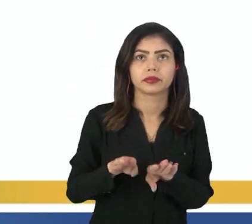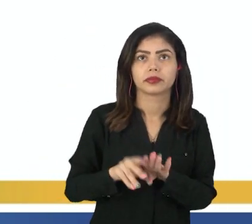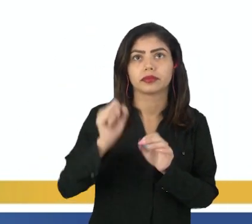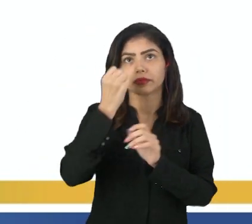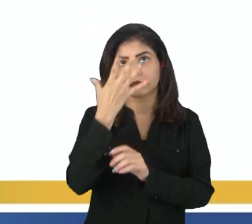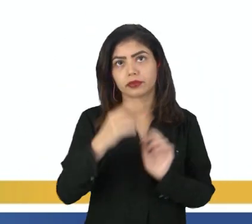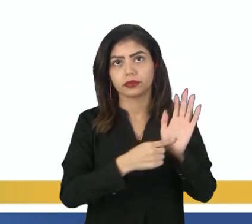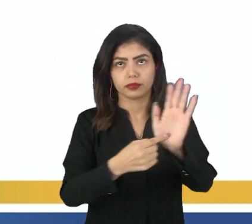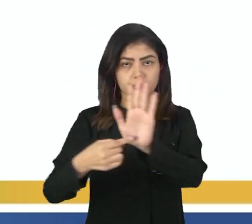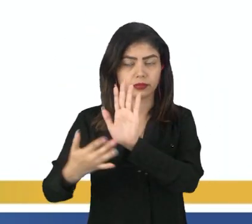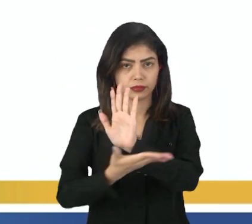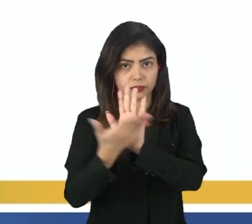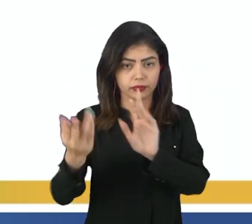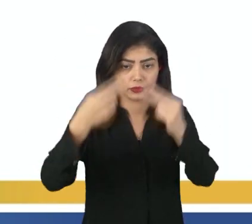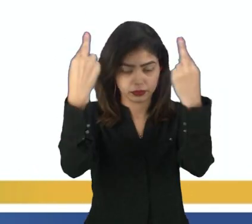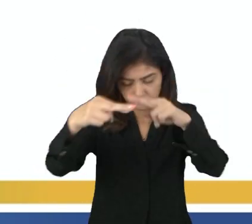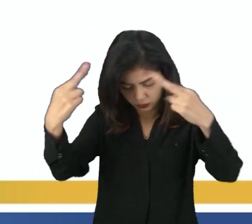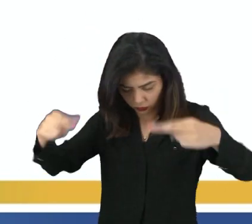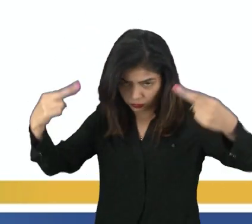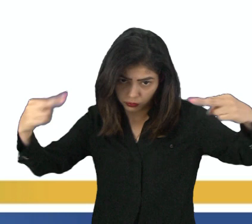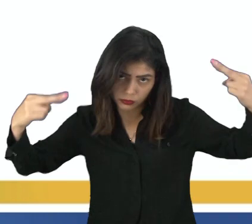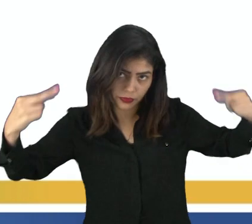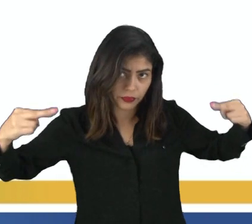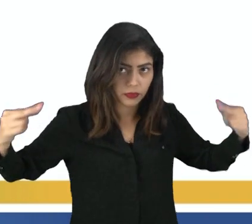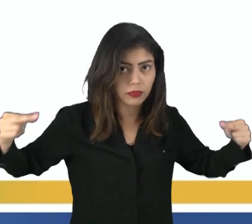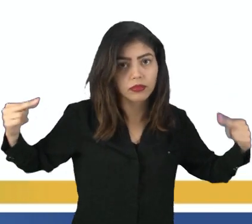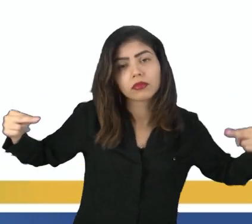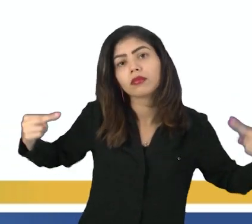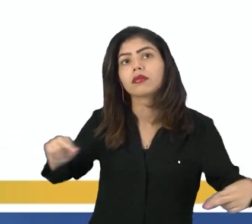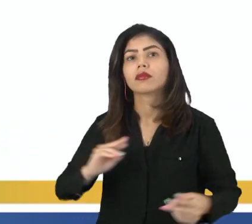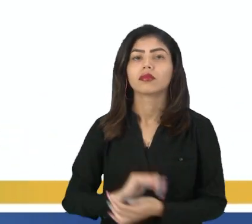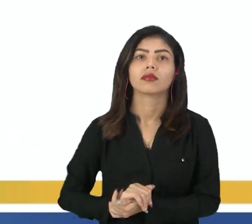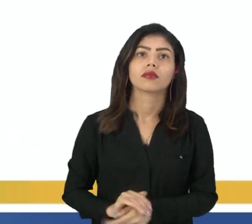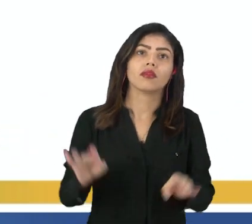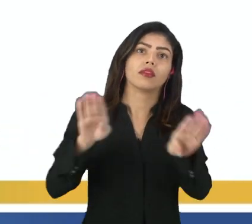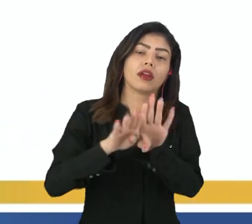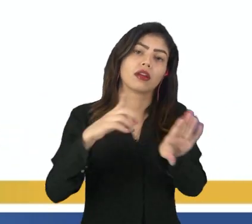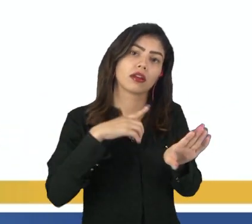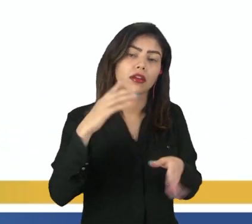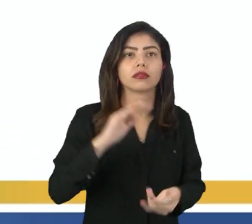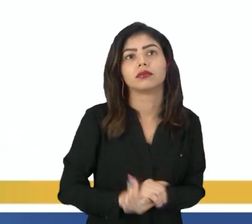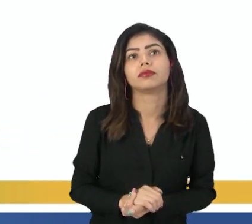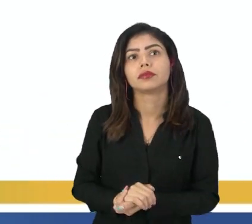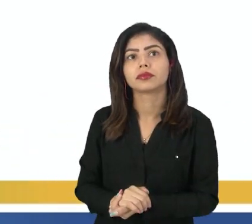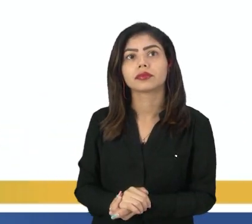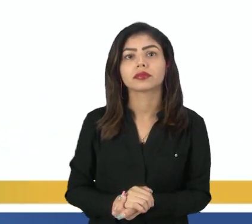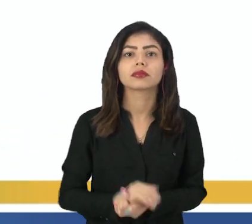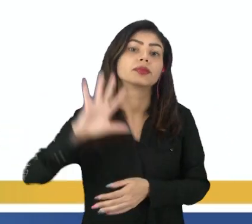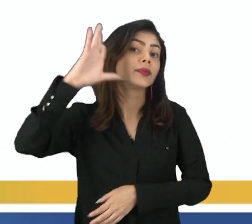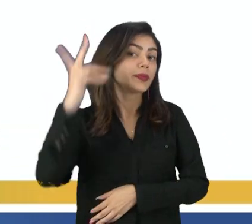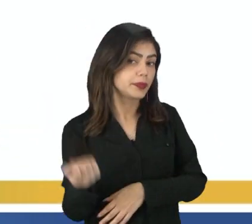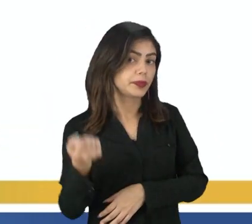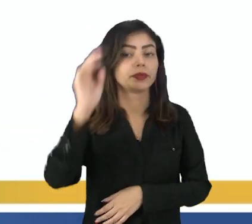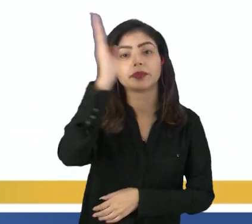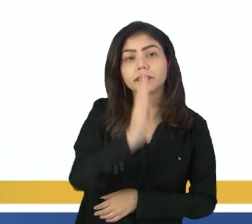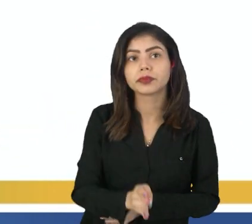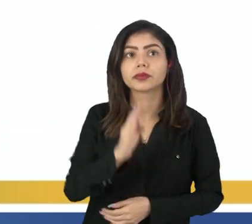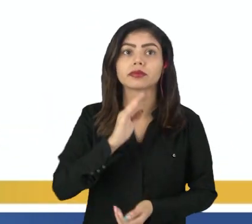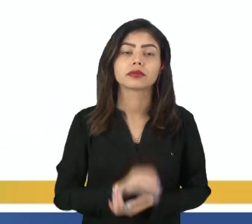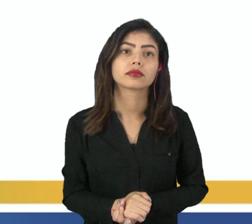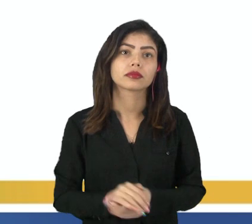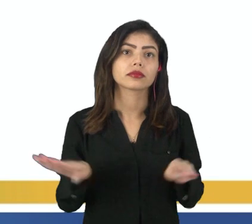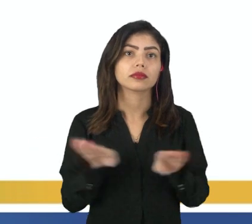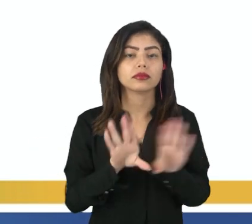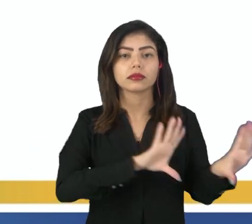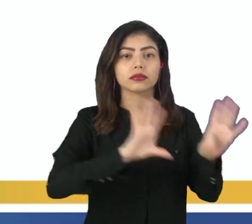tem uma fotografia do candomblé, né, uma característica da crença afro-brasileira. E aí